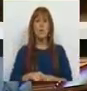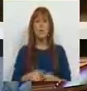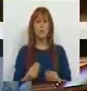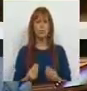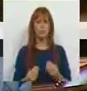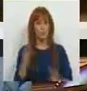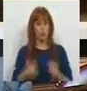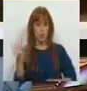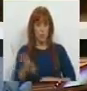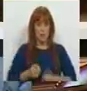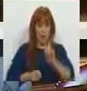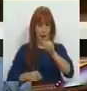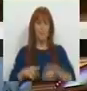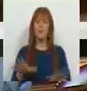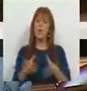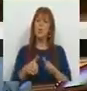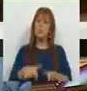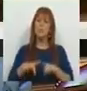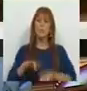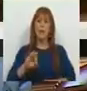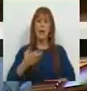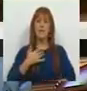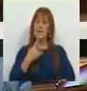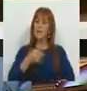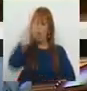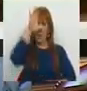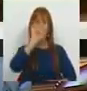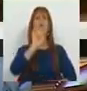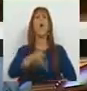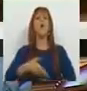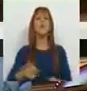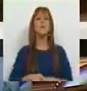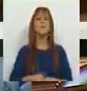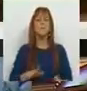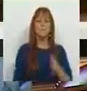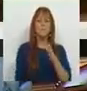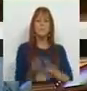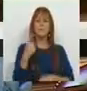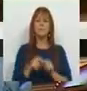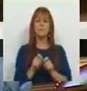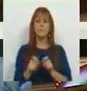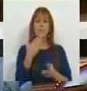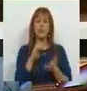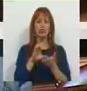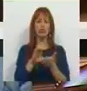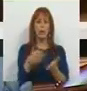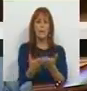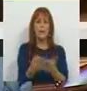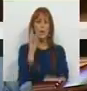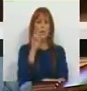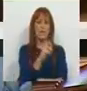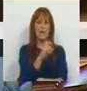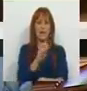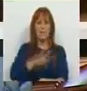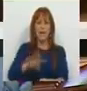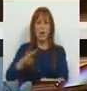de justiça. Assim, o Grupo Parlamentar do PSD recomenda ao Governo que seja constituída uma linha de crédito no valor de